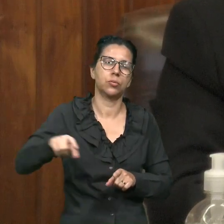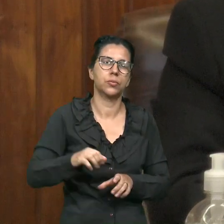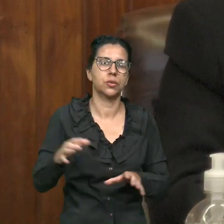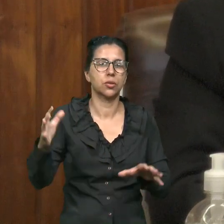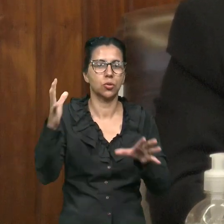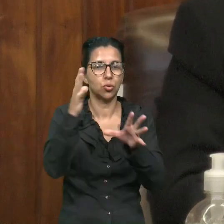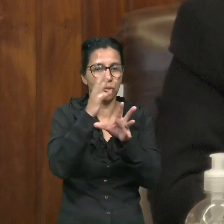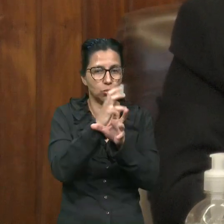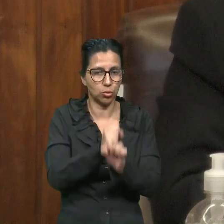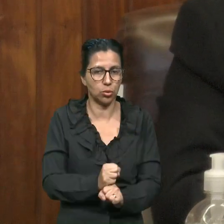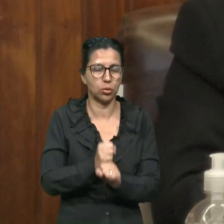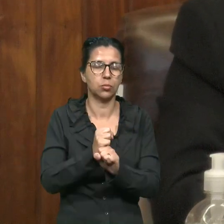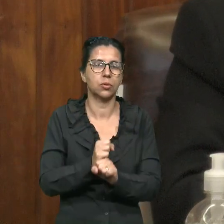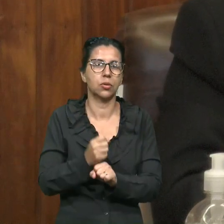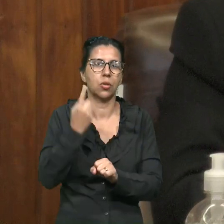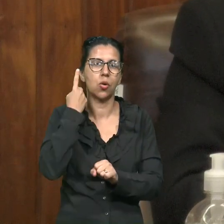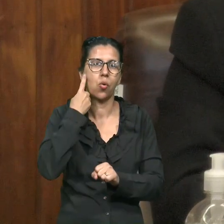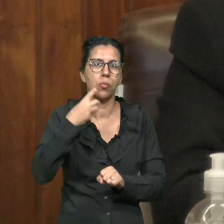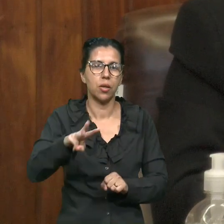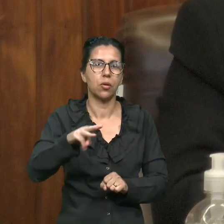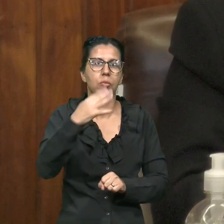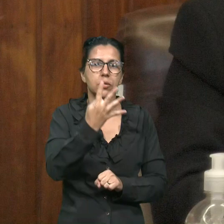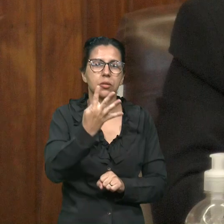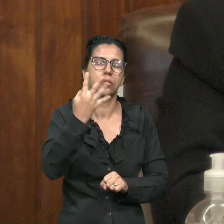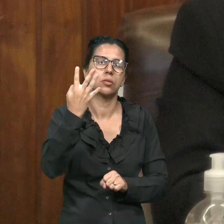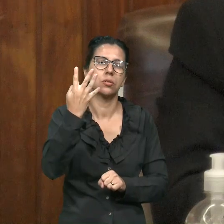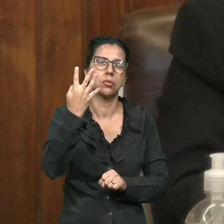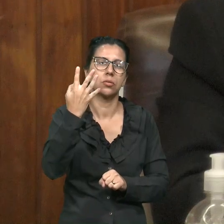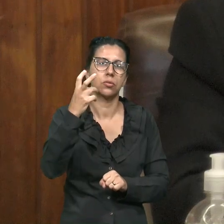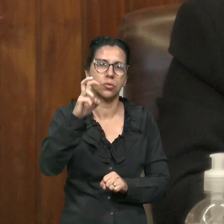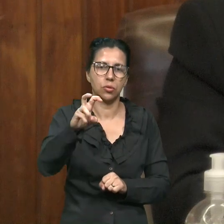R$ 58.338,12. Valor total até o momento